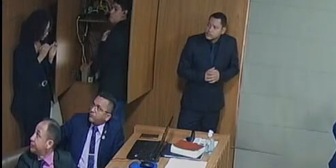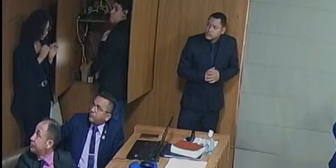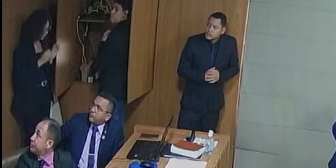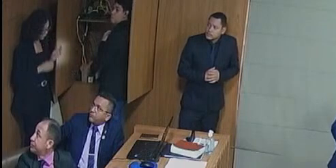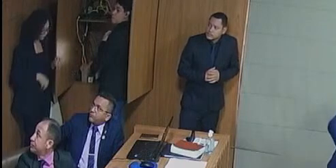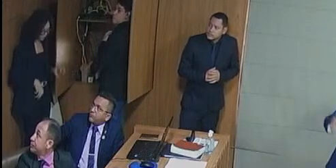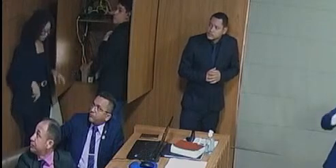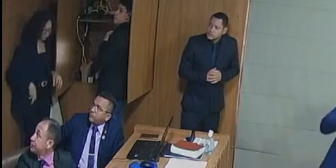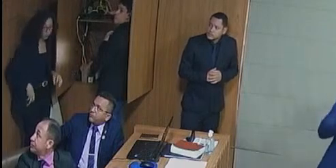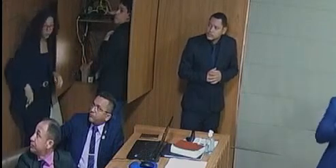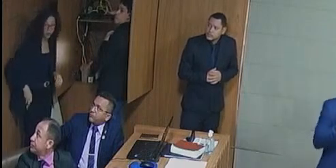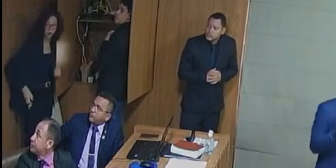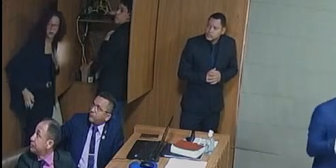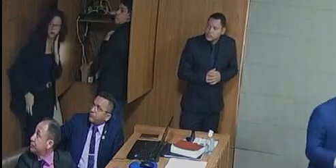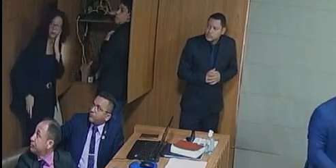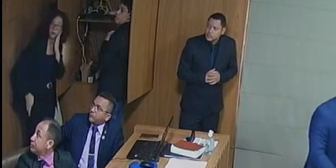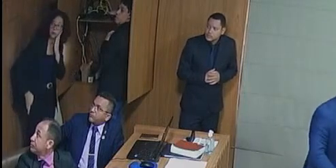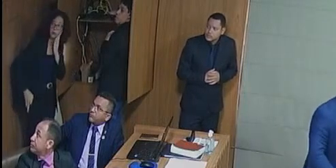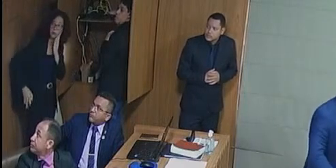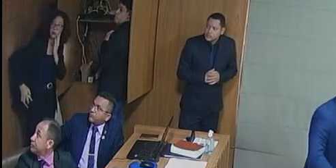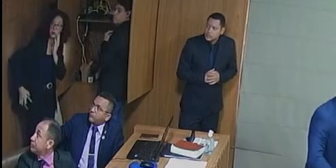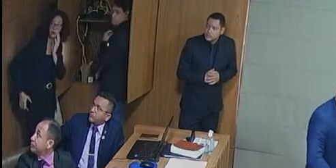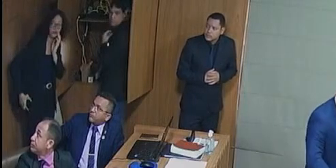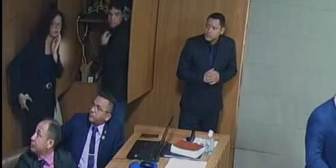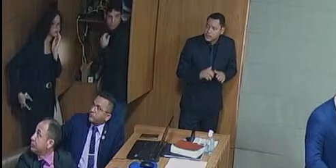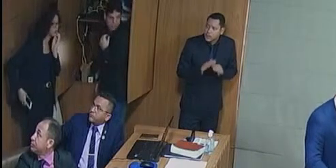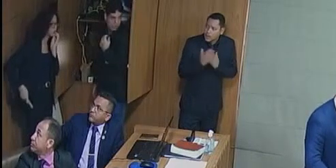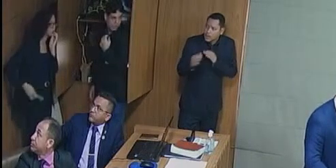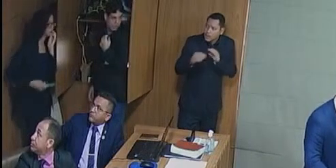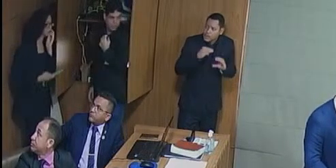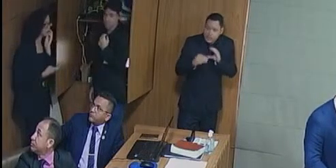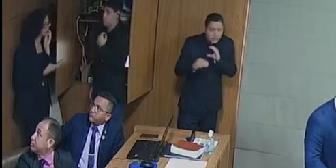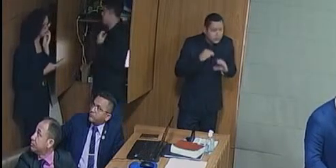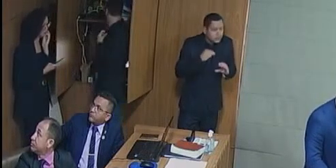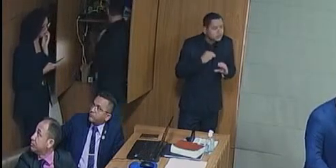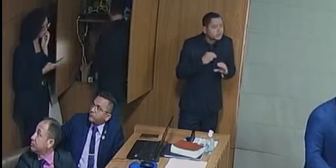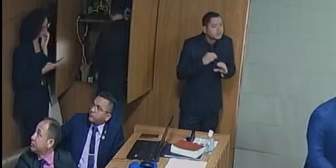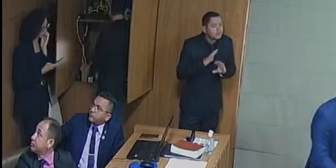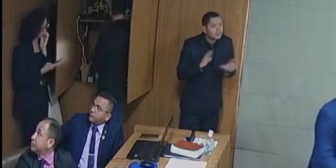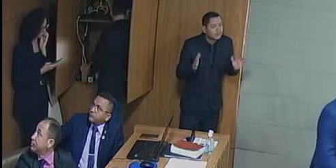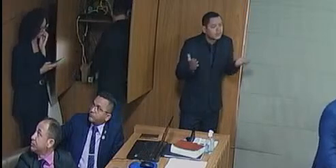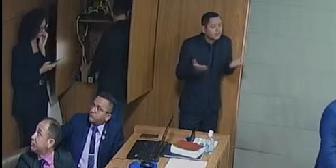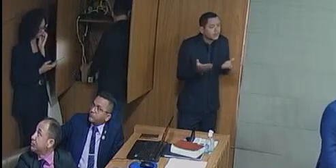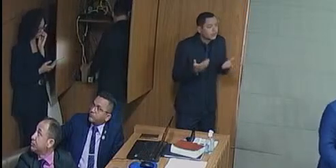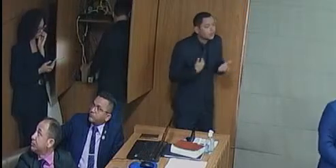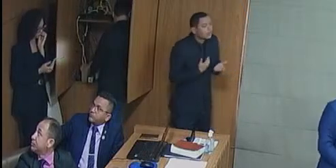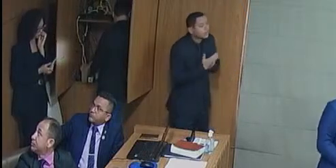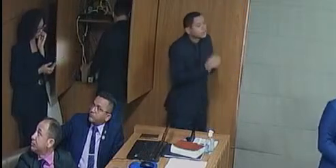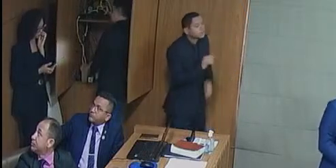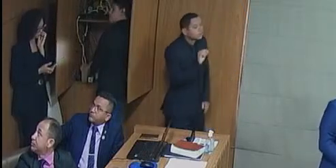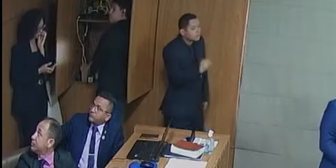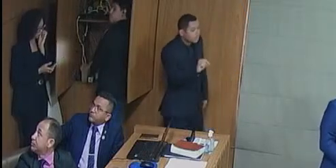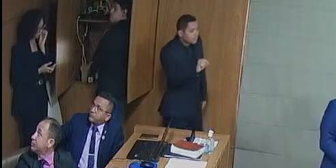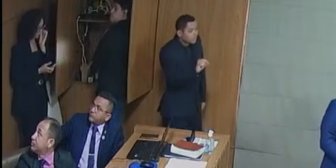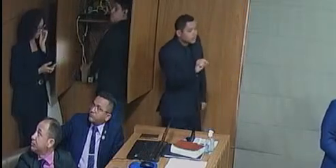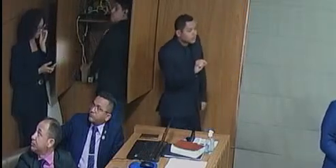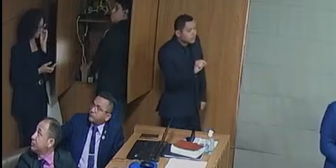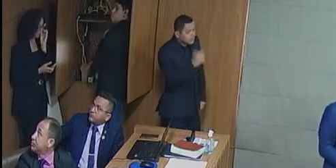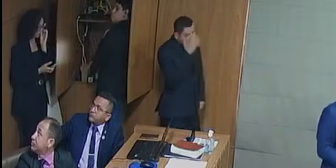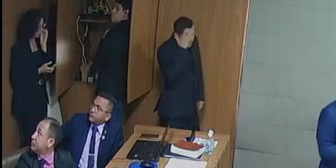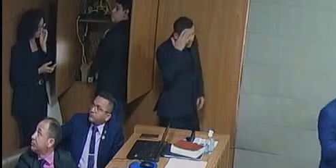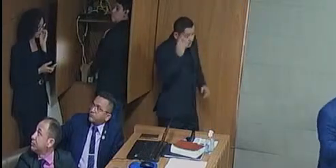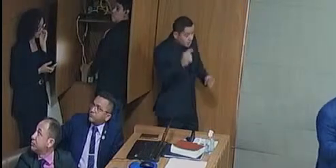senhor terminou a sequência de mensagens e aí senhores vereadores começa a Perseguição